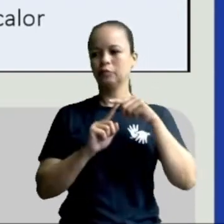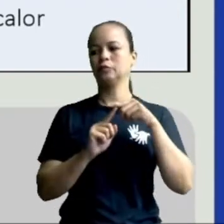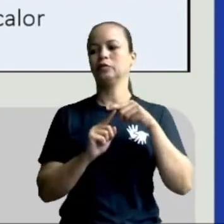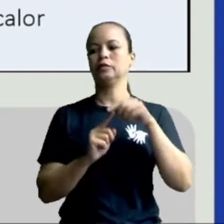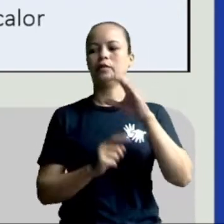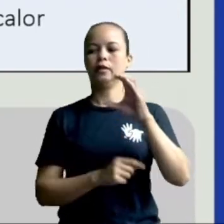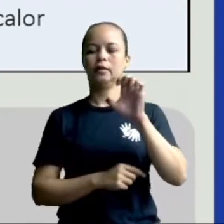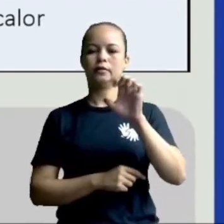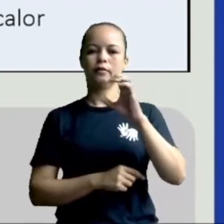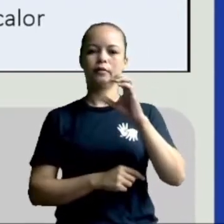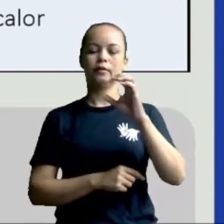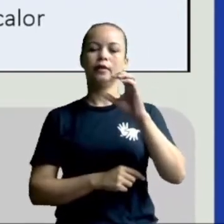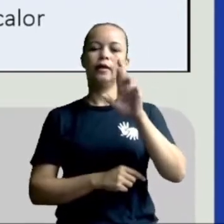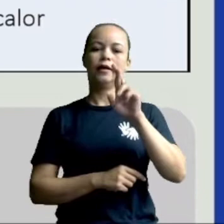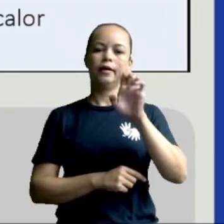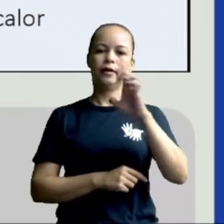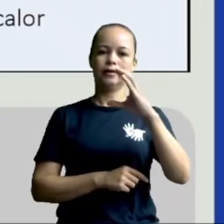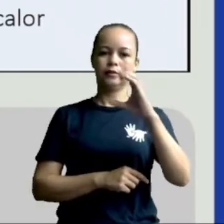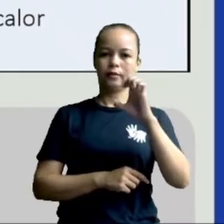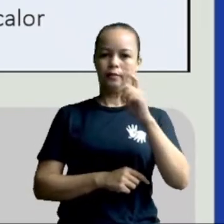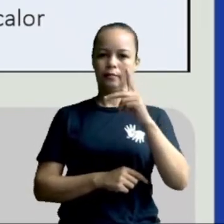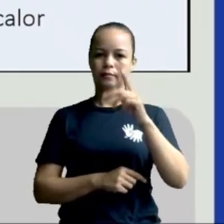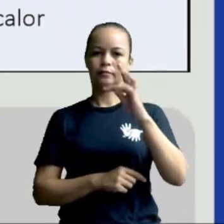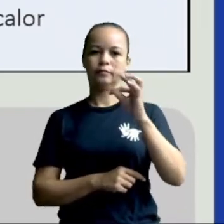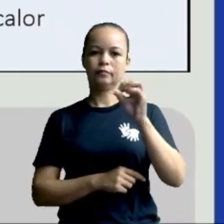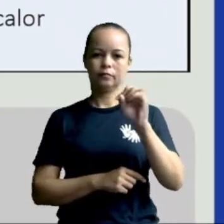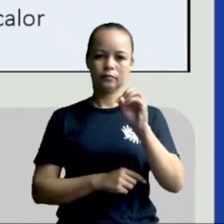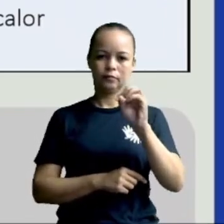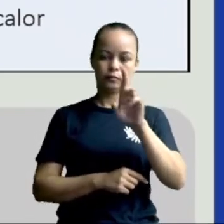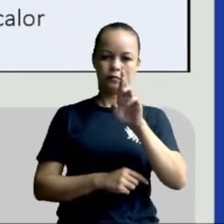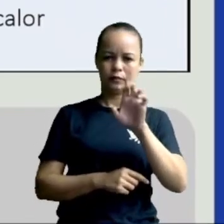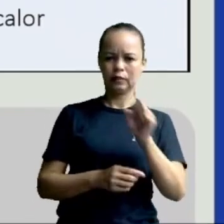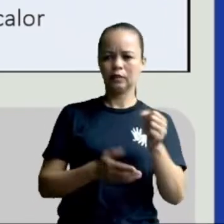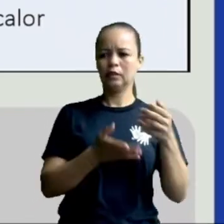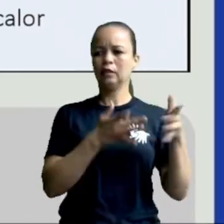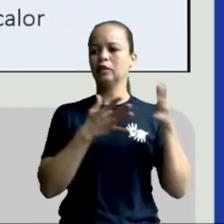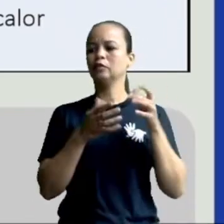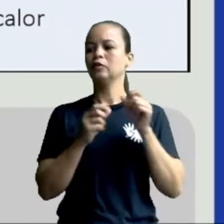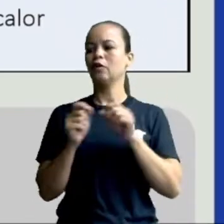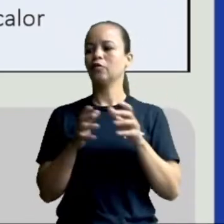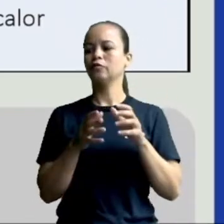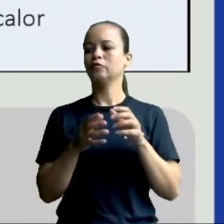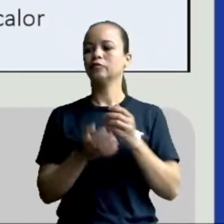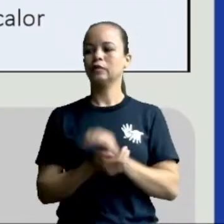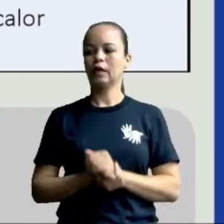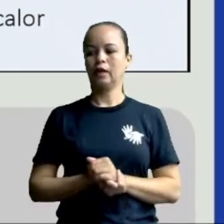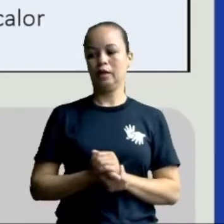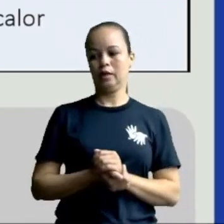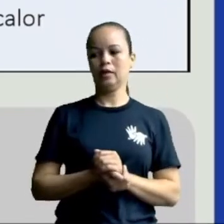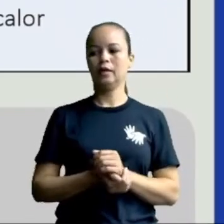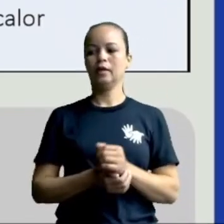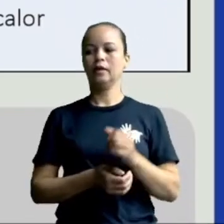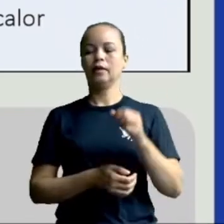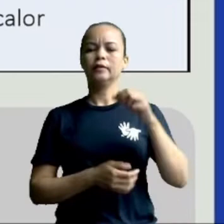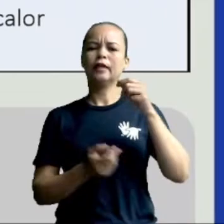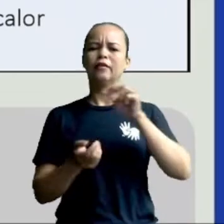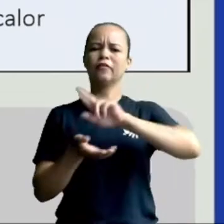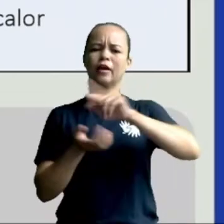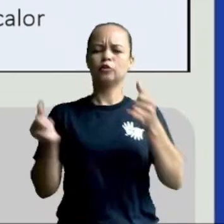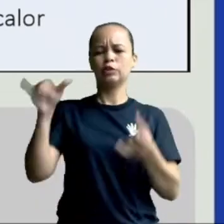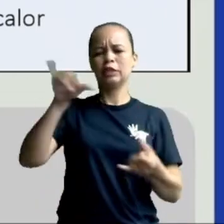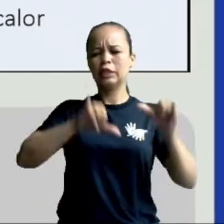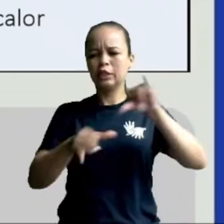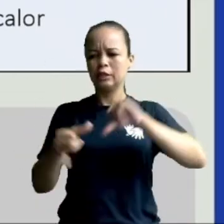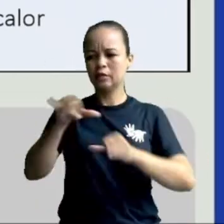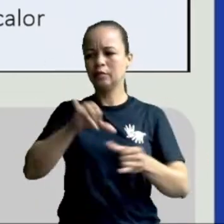chamados mecanorreceptores ou osmorreceptores, fotorreceptores e termorreceptores. Então